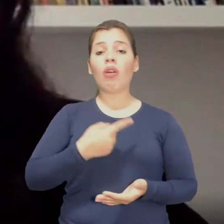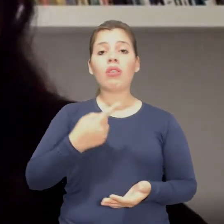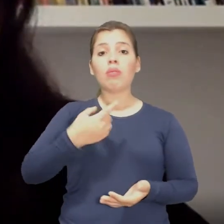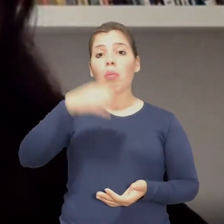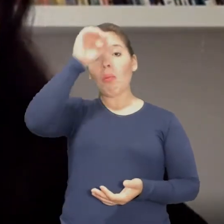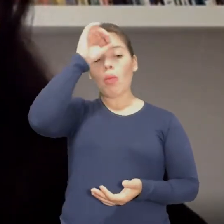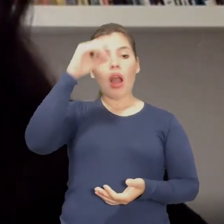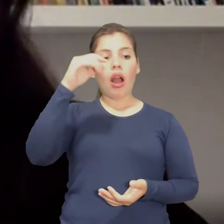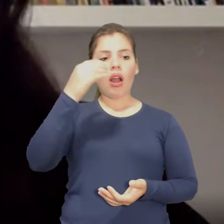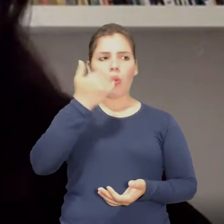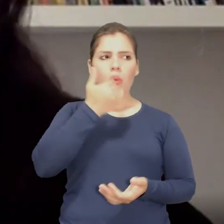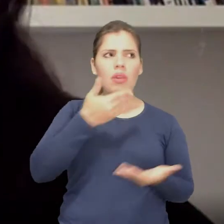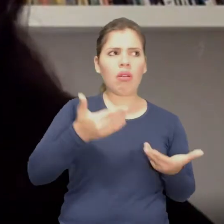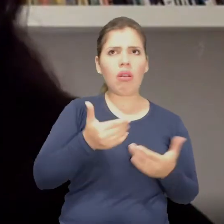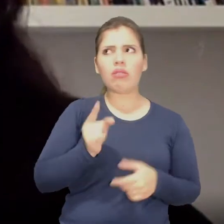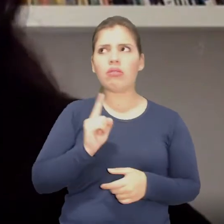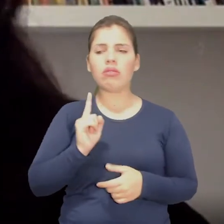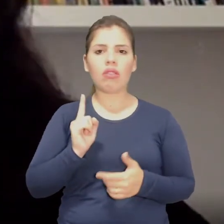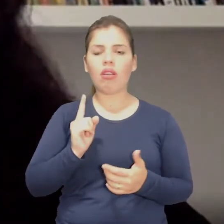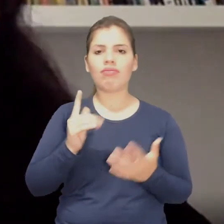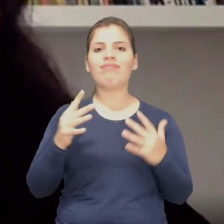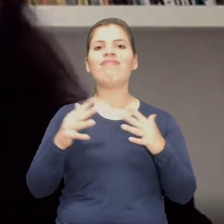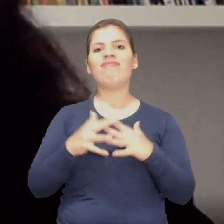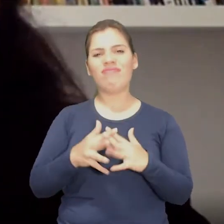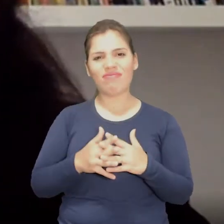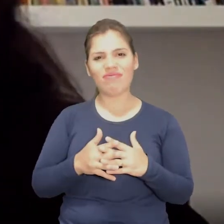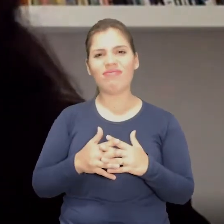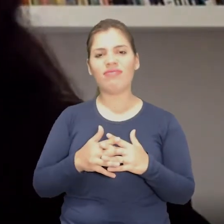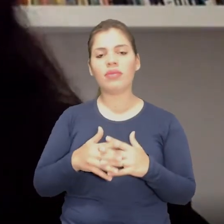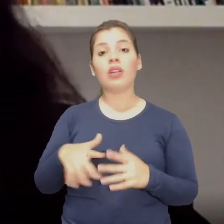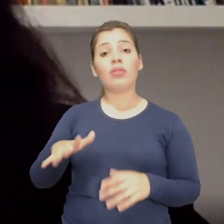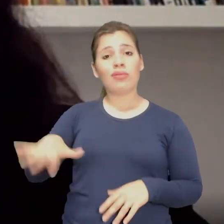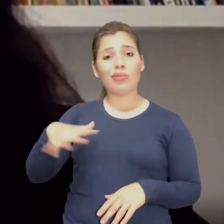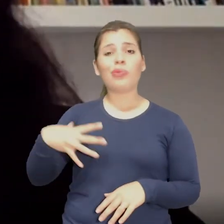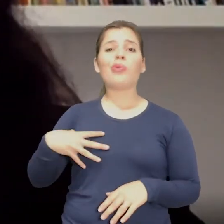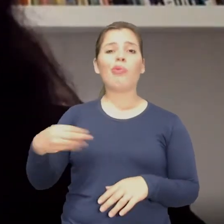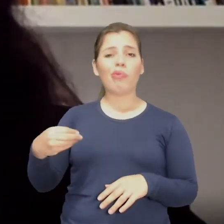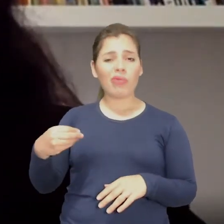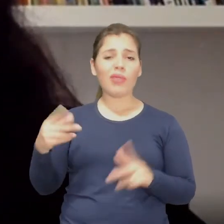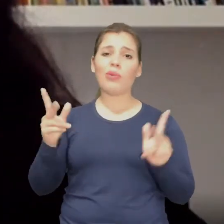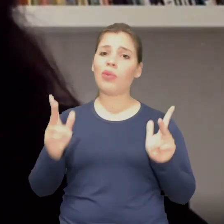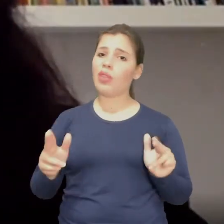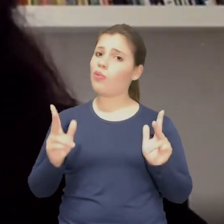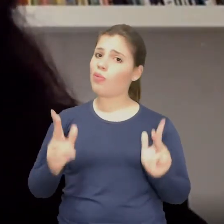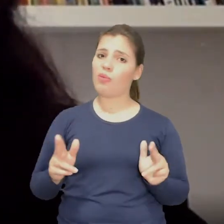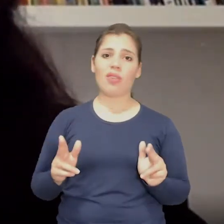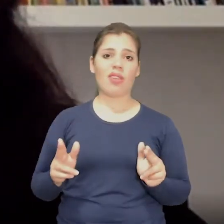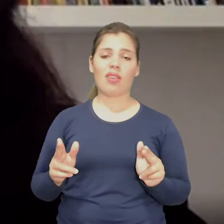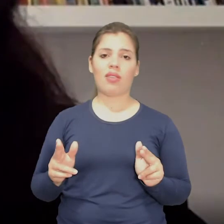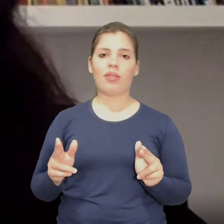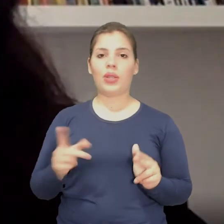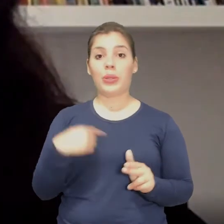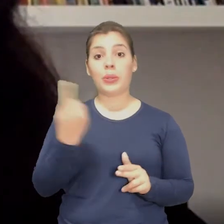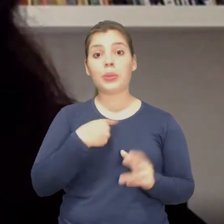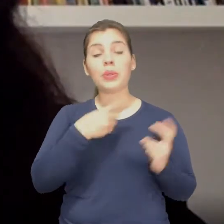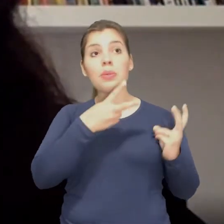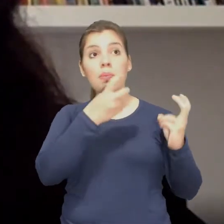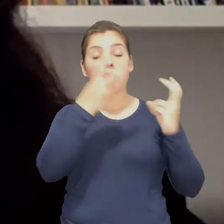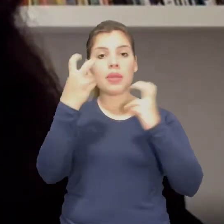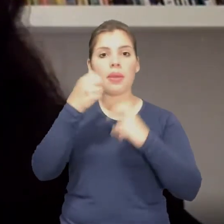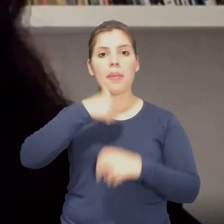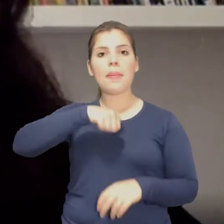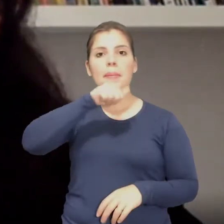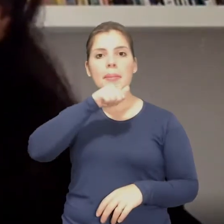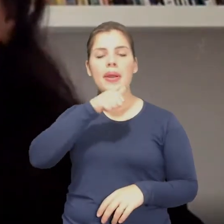comer e quando a gente deve parar. Isso acaba acontecendo também na nossa relação com os filhos. Então, assim, a gente vê que